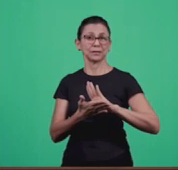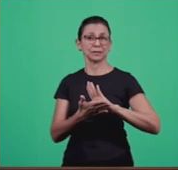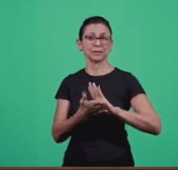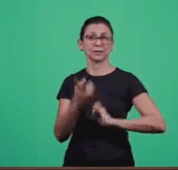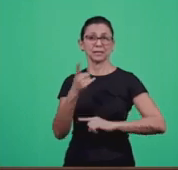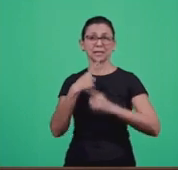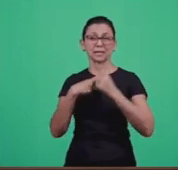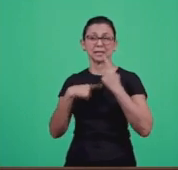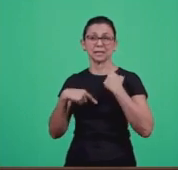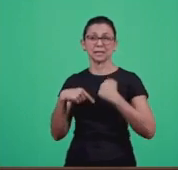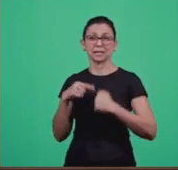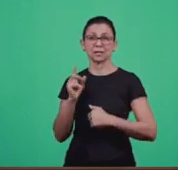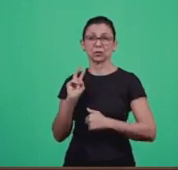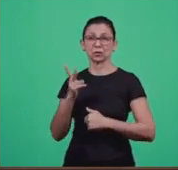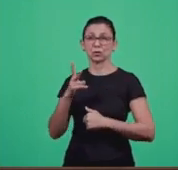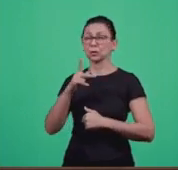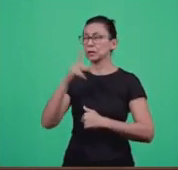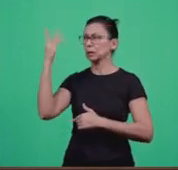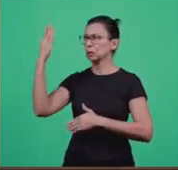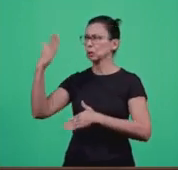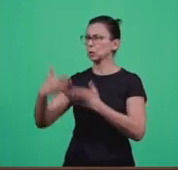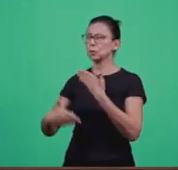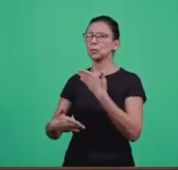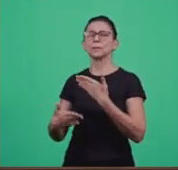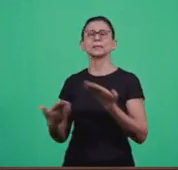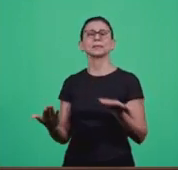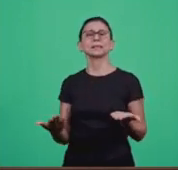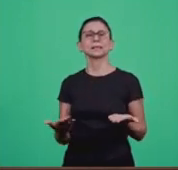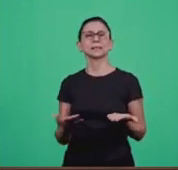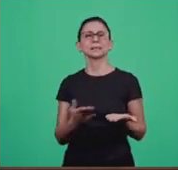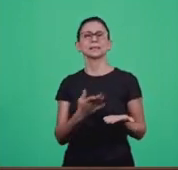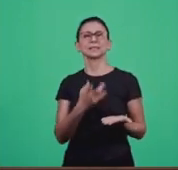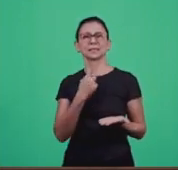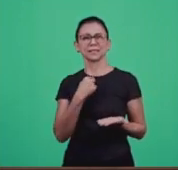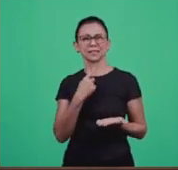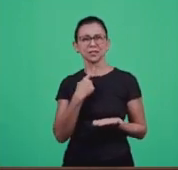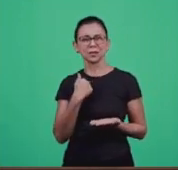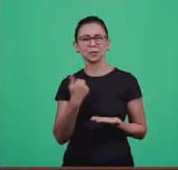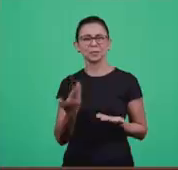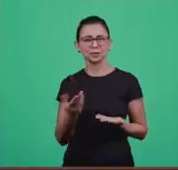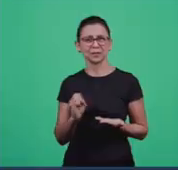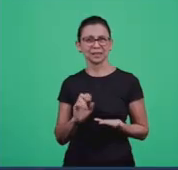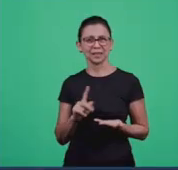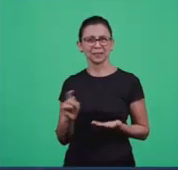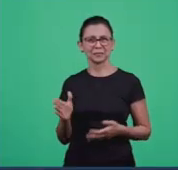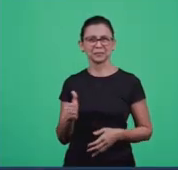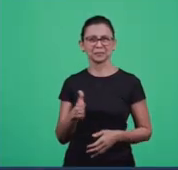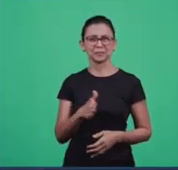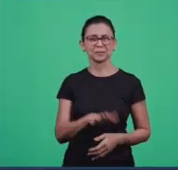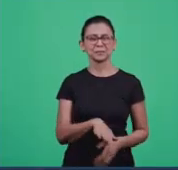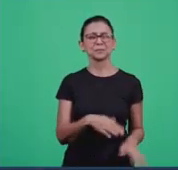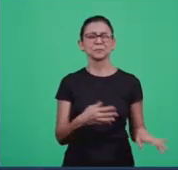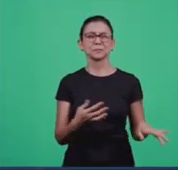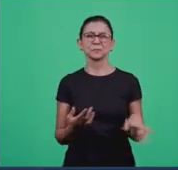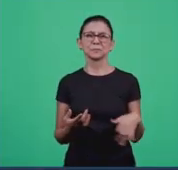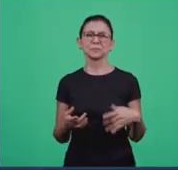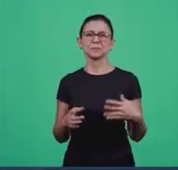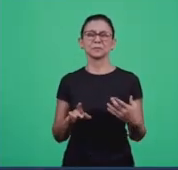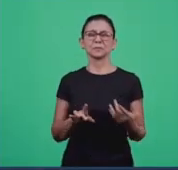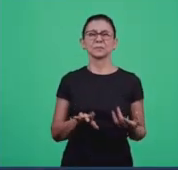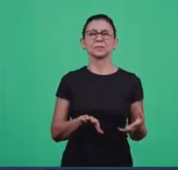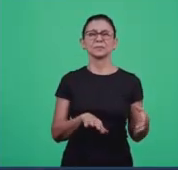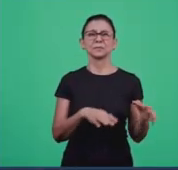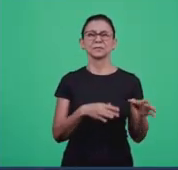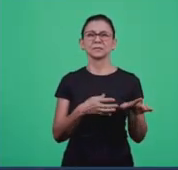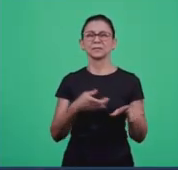cantar Yo quiero estar en tu presencia, oh Dios. Es el deseo de nuestros corazones. Quero estar